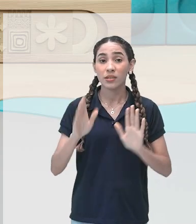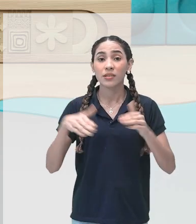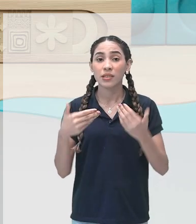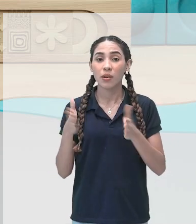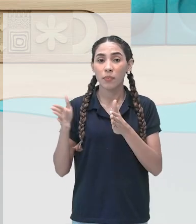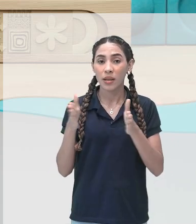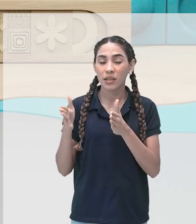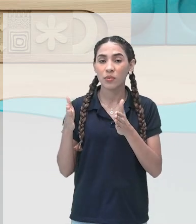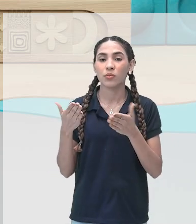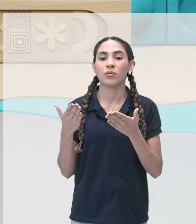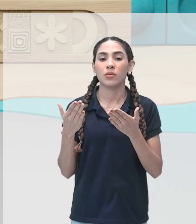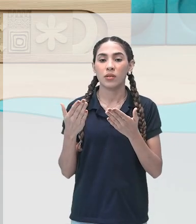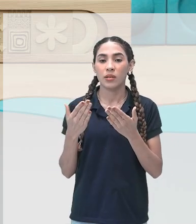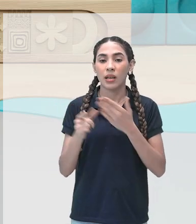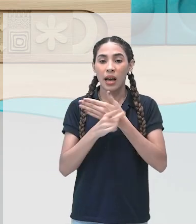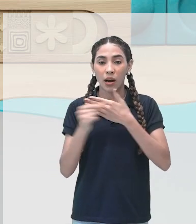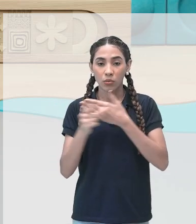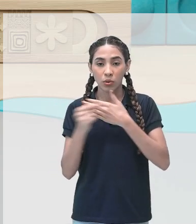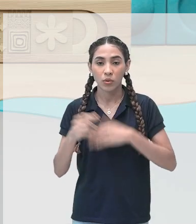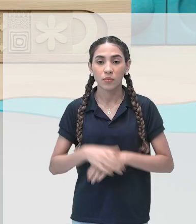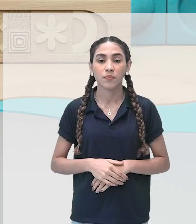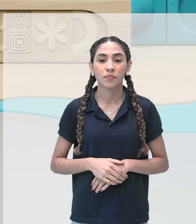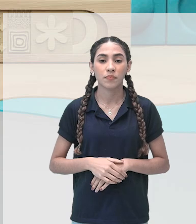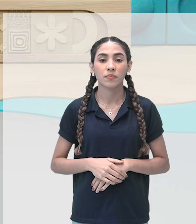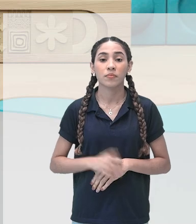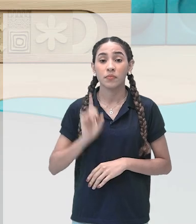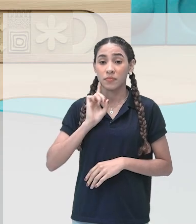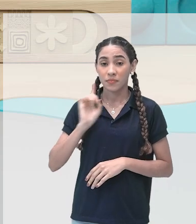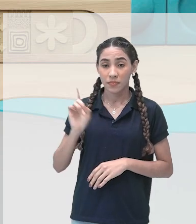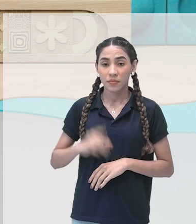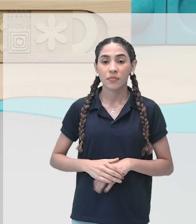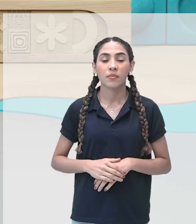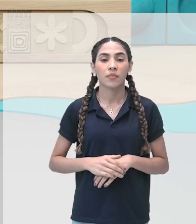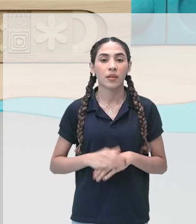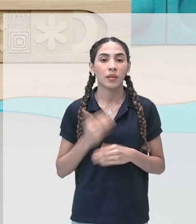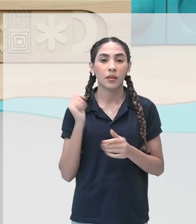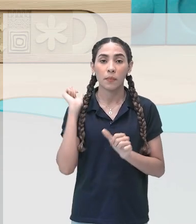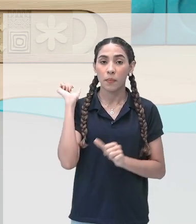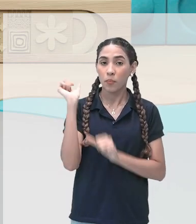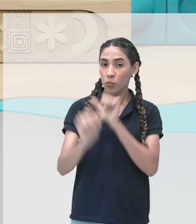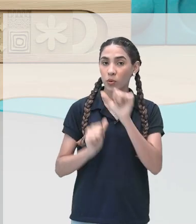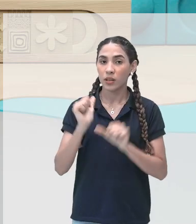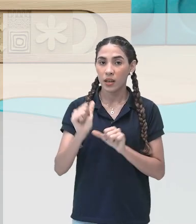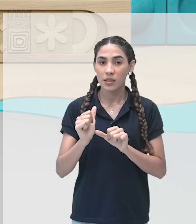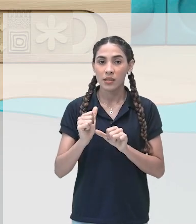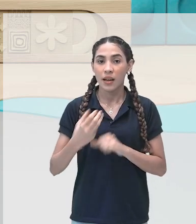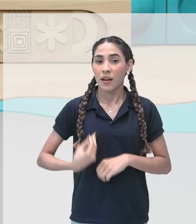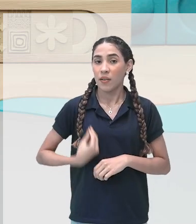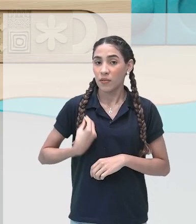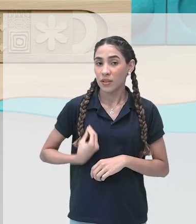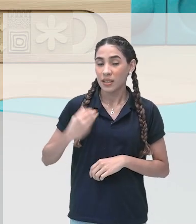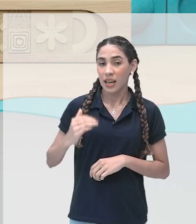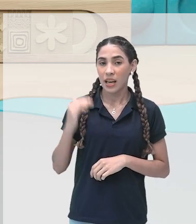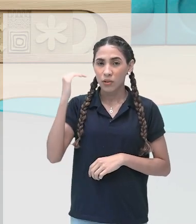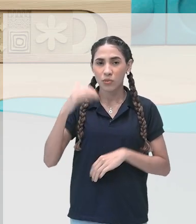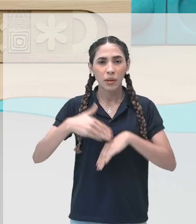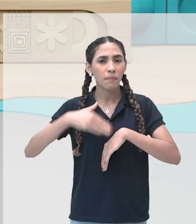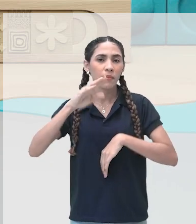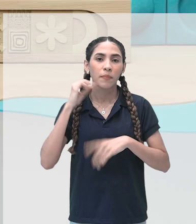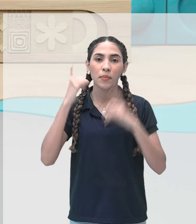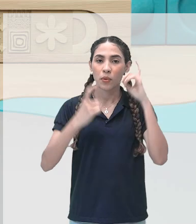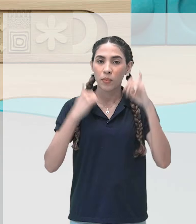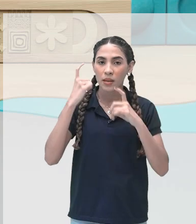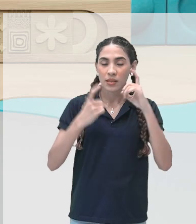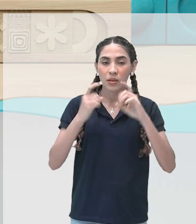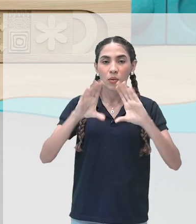né, segundo este autor, no período de transição para a vida adulta, as maiores preocupações